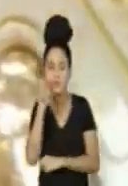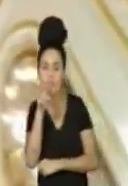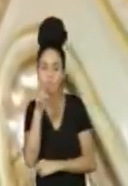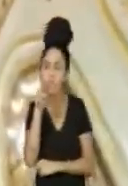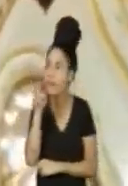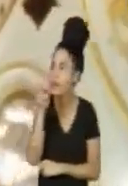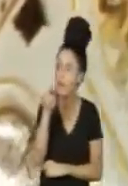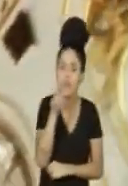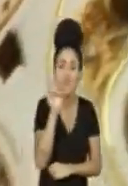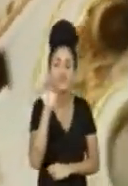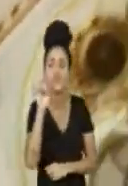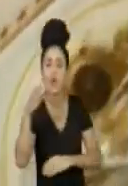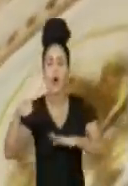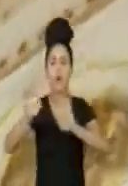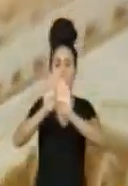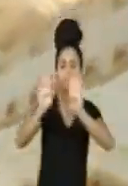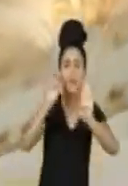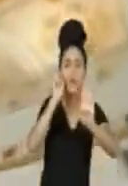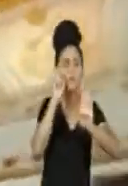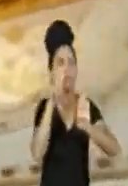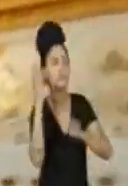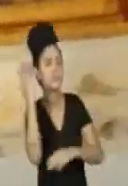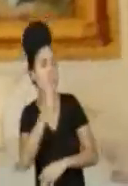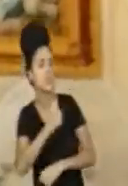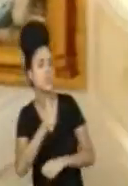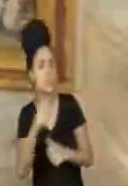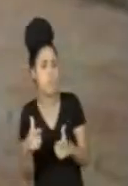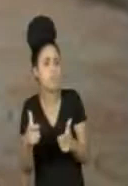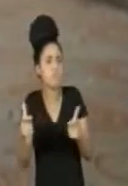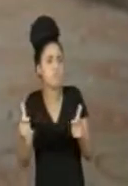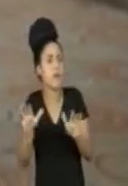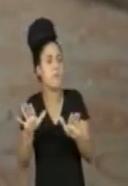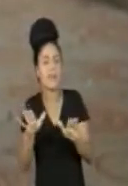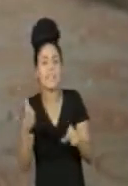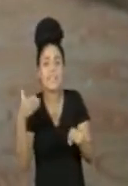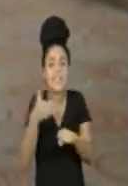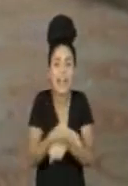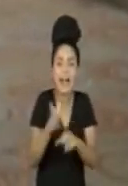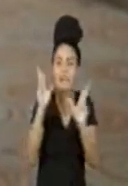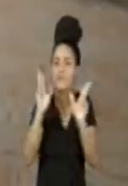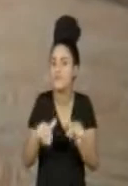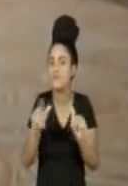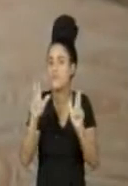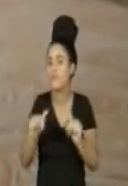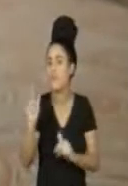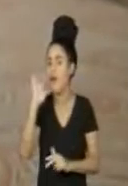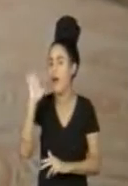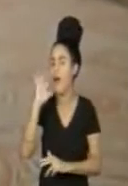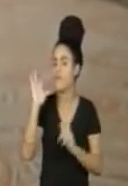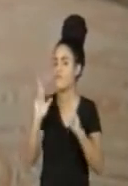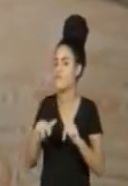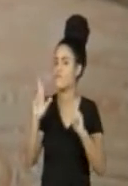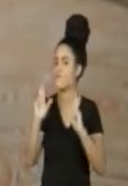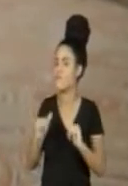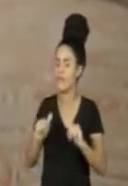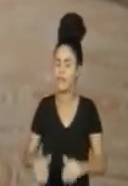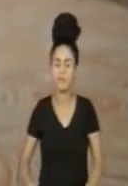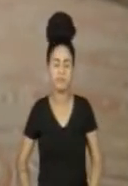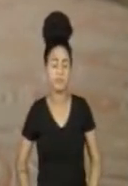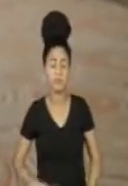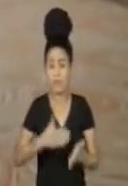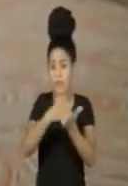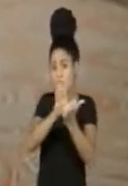e sempre foi muito bonito, muito grande, mas nunca nem sonhei assim. O samba é uma